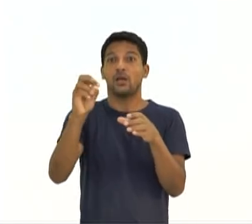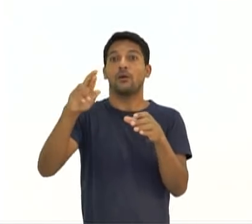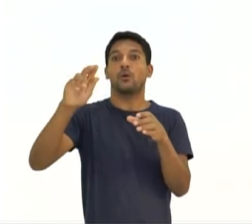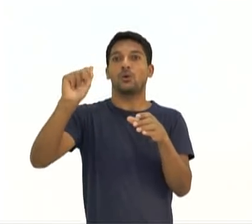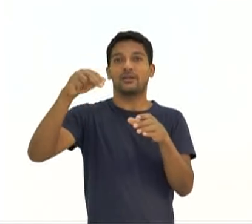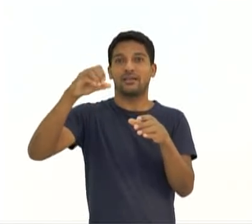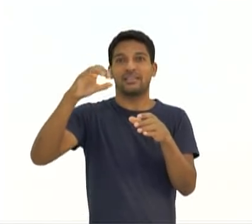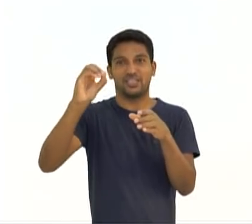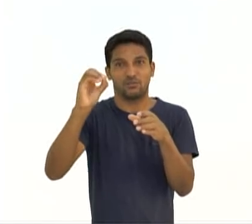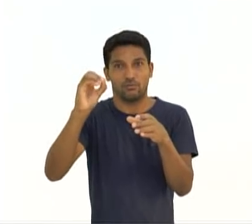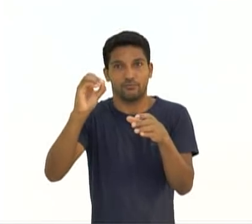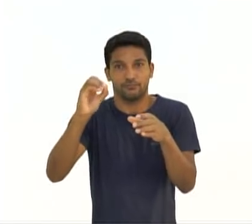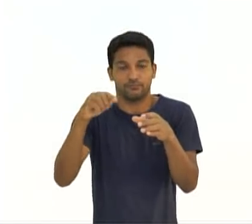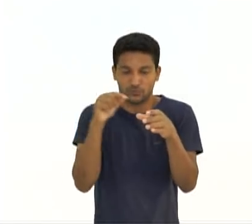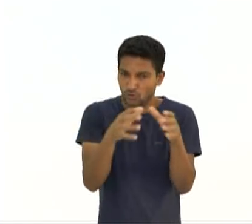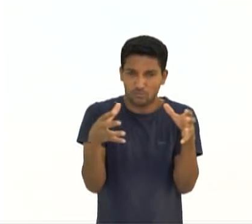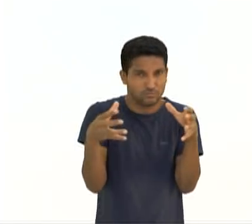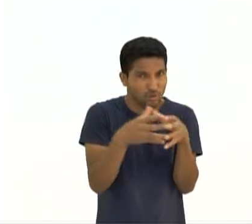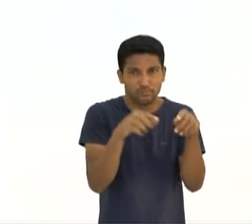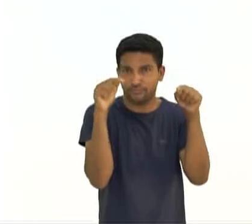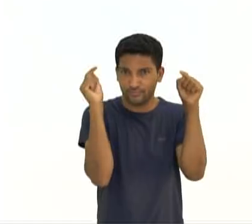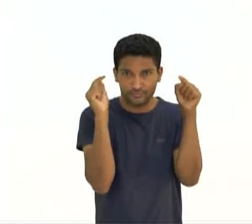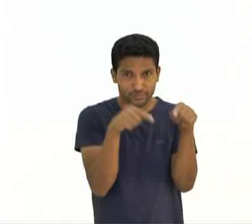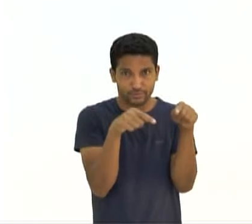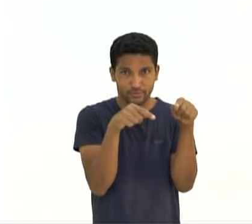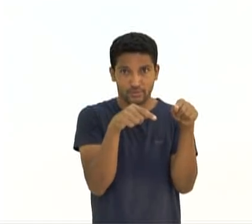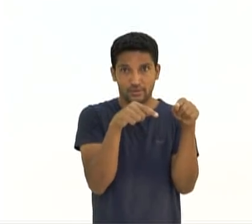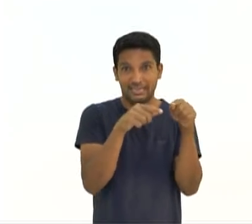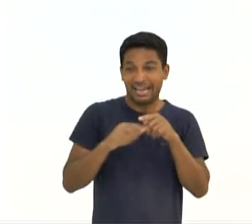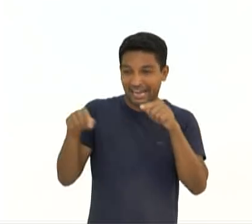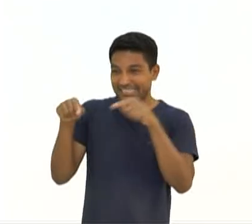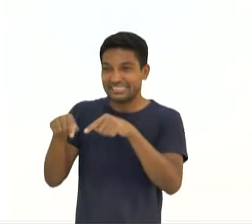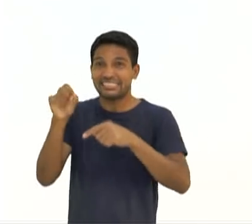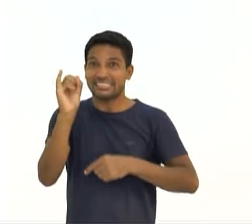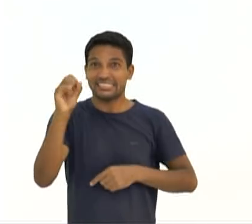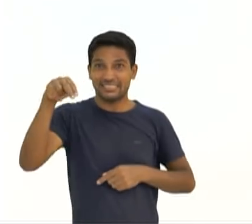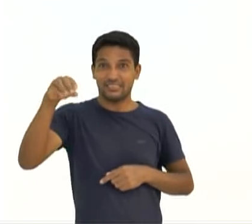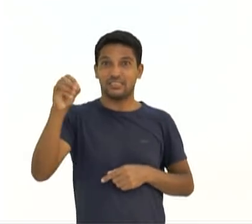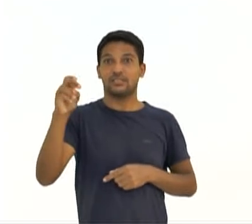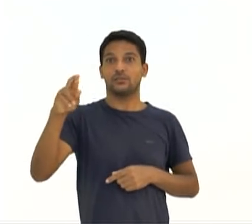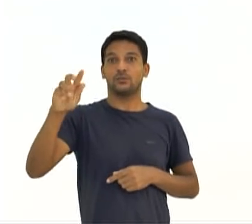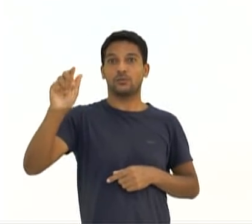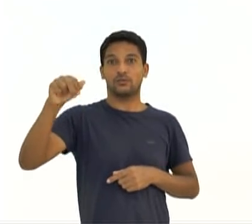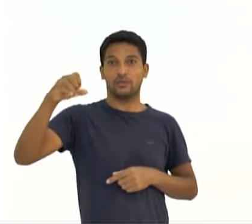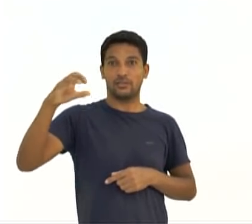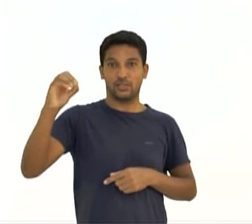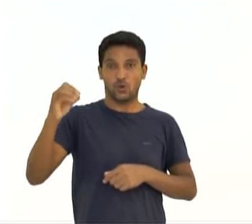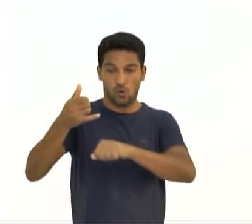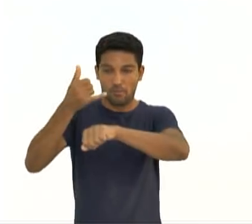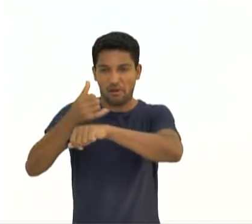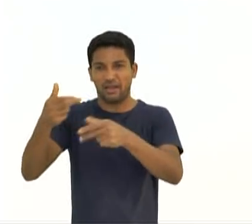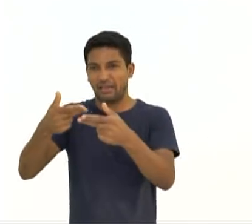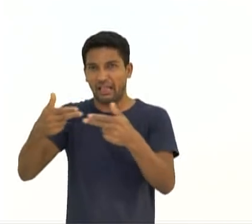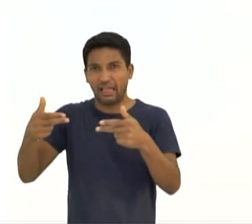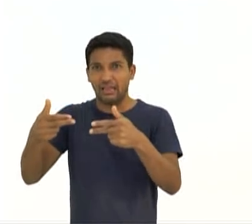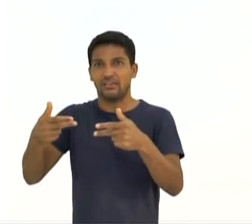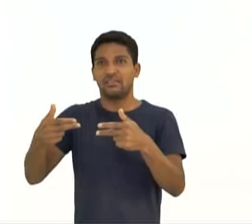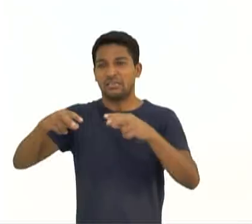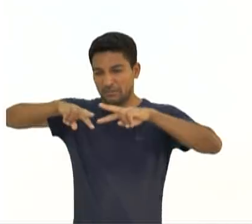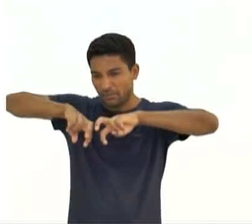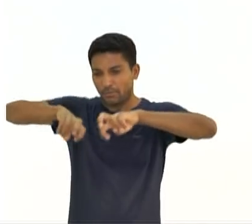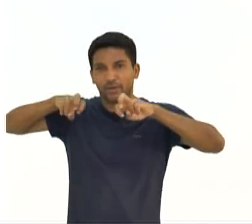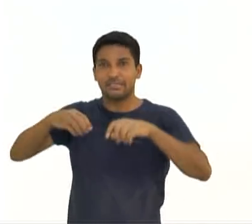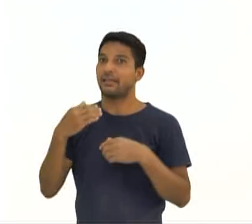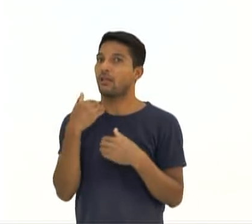produzir nenhum composto orgânico a partir de compostos inorgânicos. Somente os seres vivos